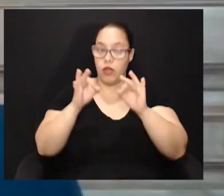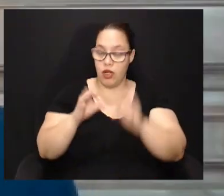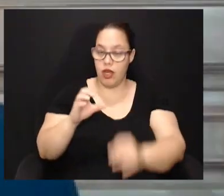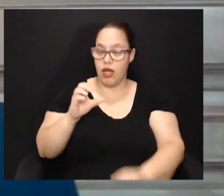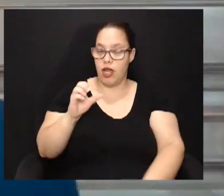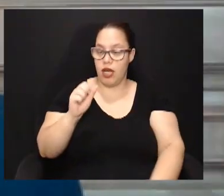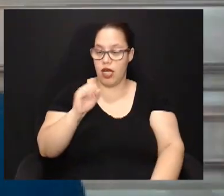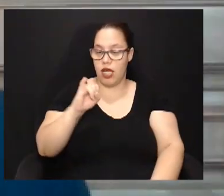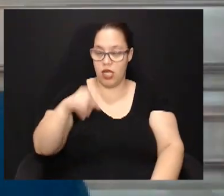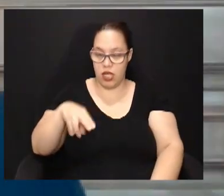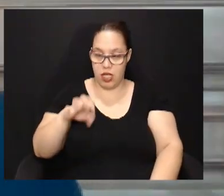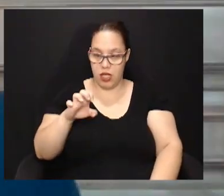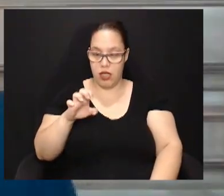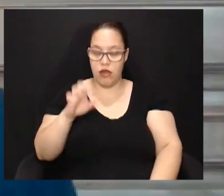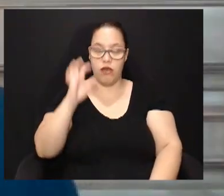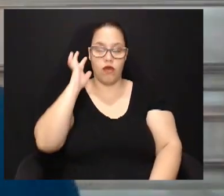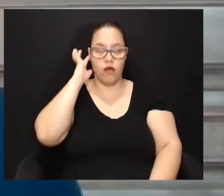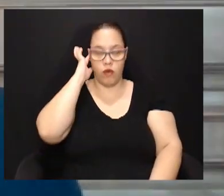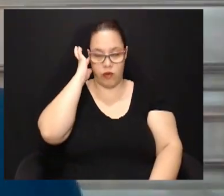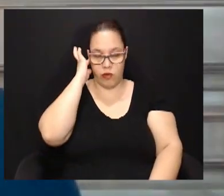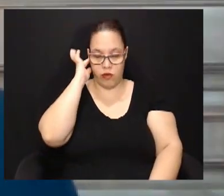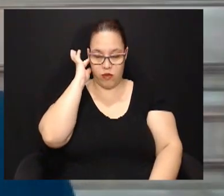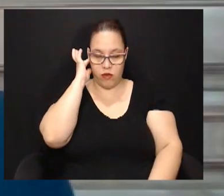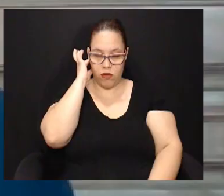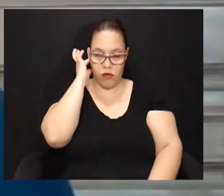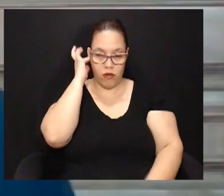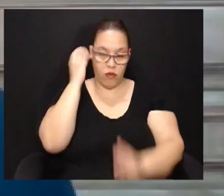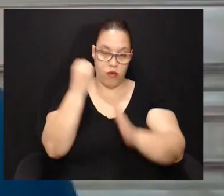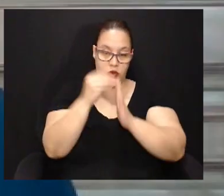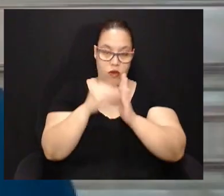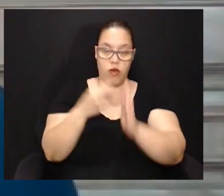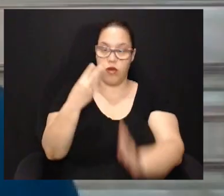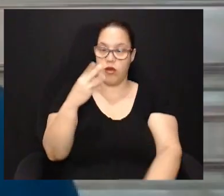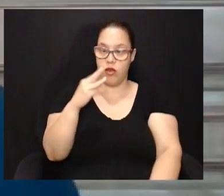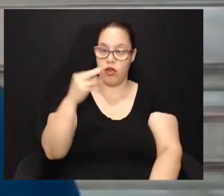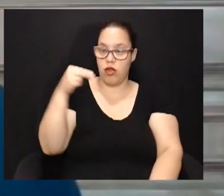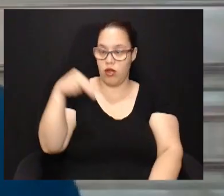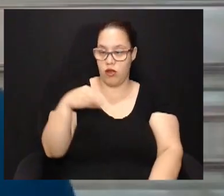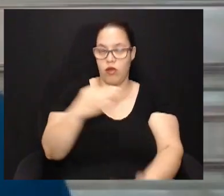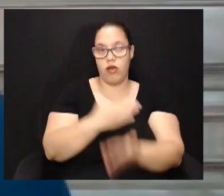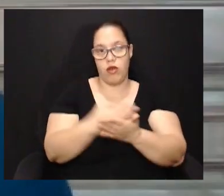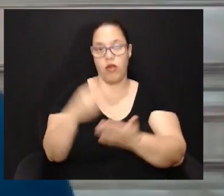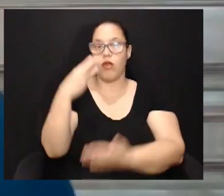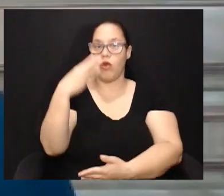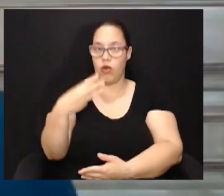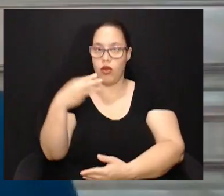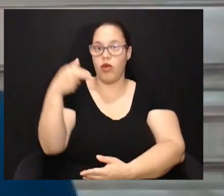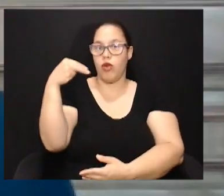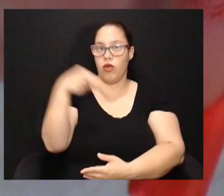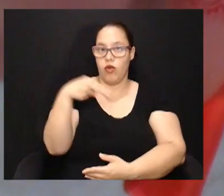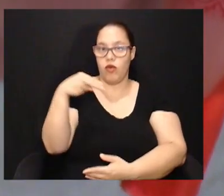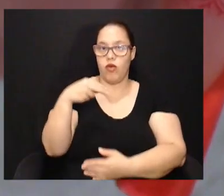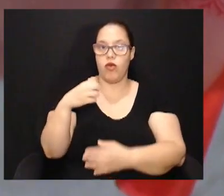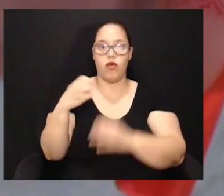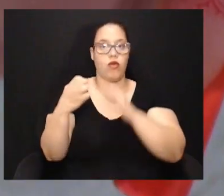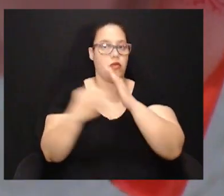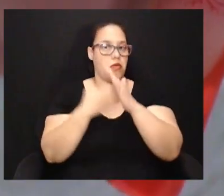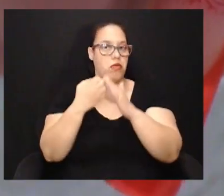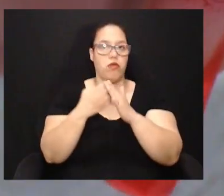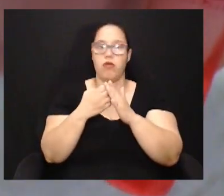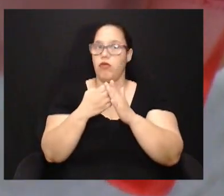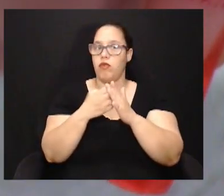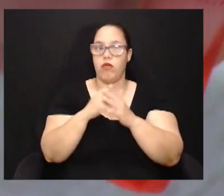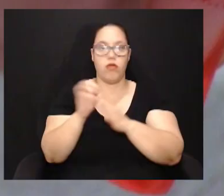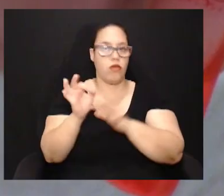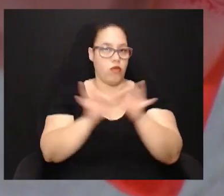Ótimo, Cassiane. Então, essa substância, a norma da Anvisa foi publicada no dia 3 de novembro. Então, a partir do dia 3 de novembro, as empresas não podem